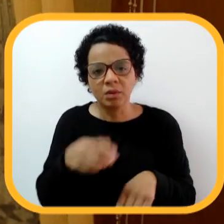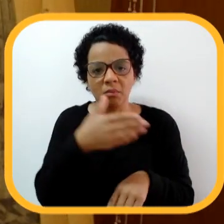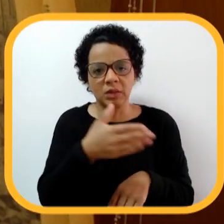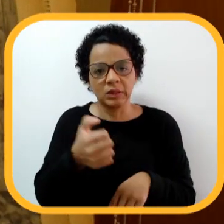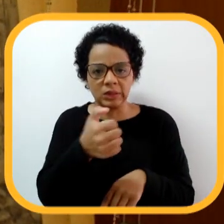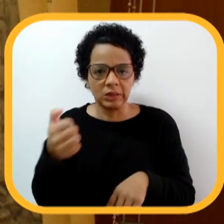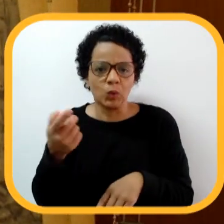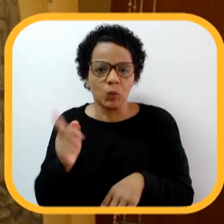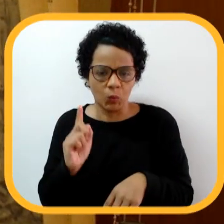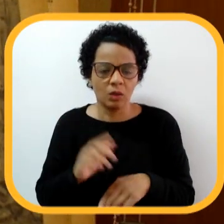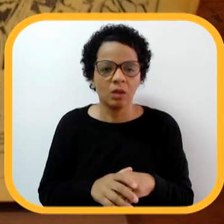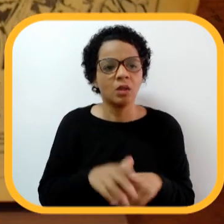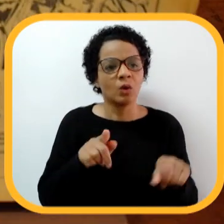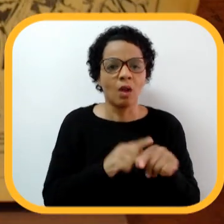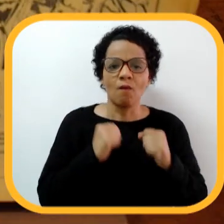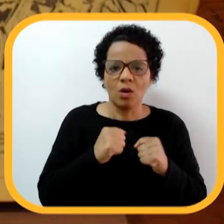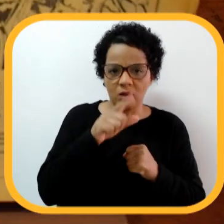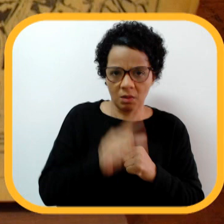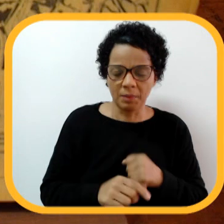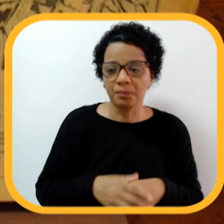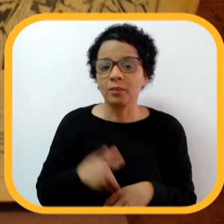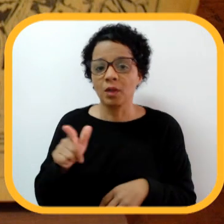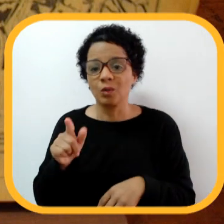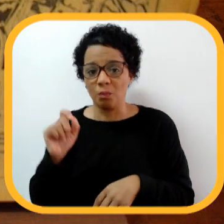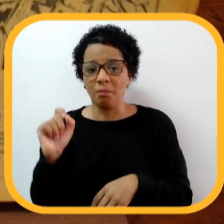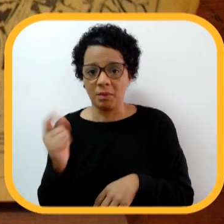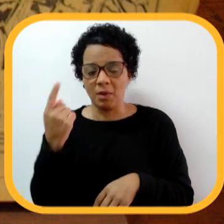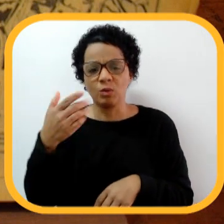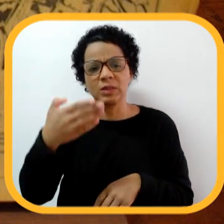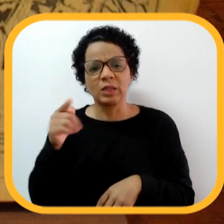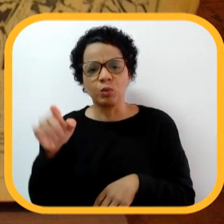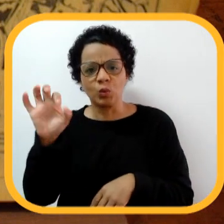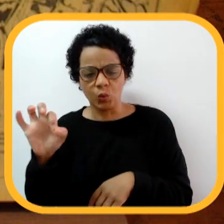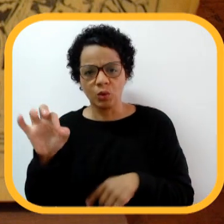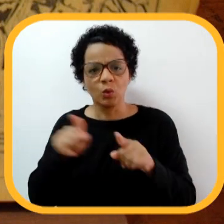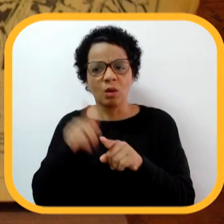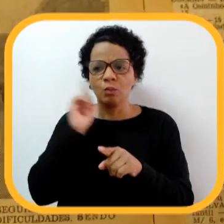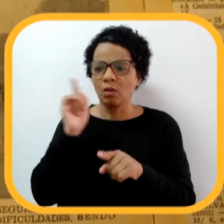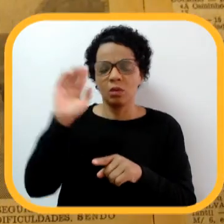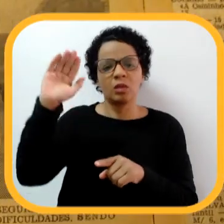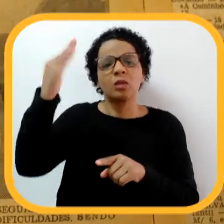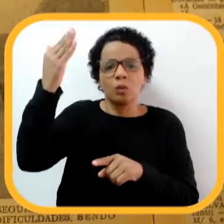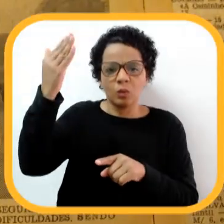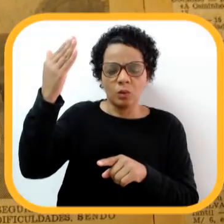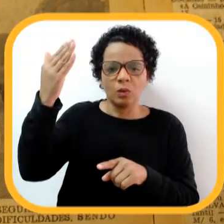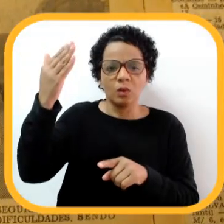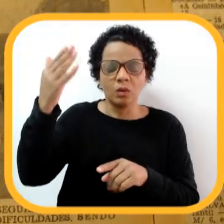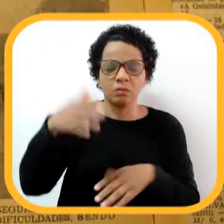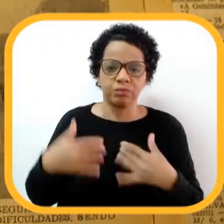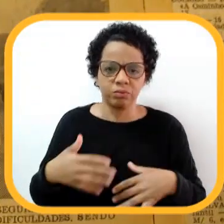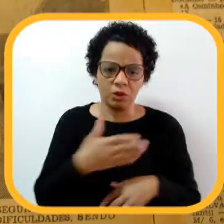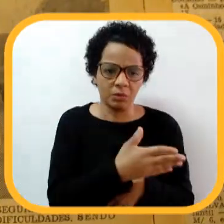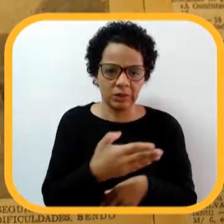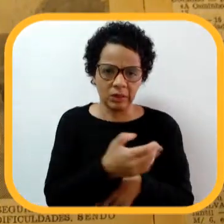uma repetição de 1755. Não, teve uma magnitude de 7.8 à volta disso. É o sismo mais importante